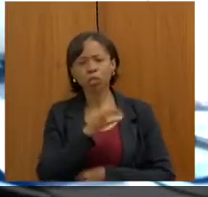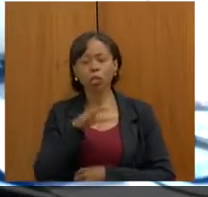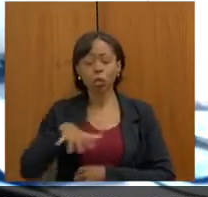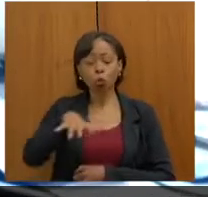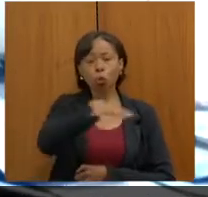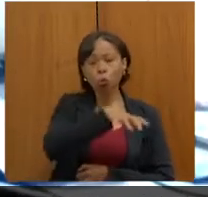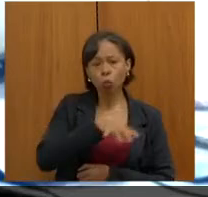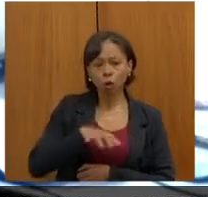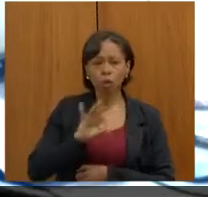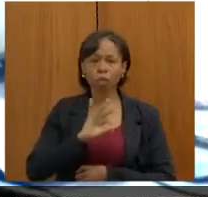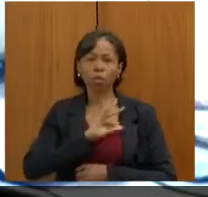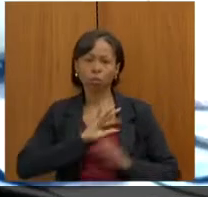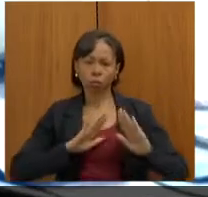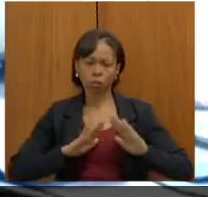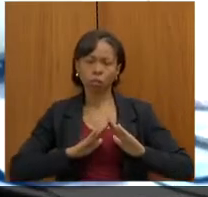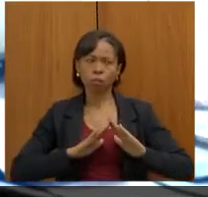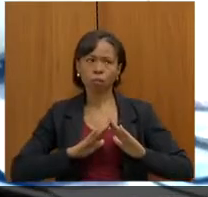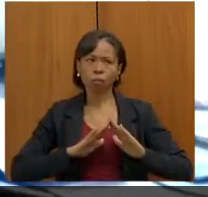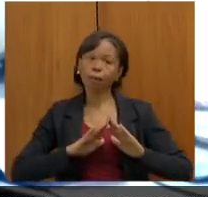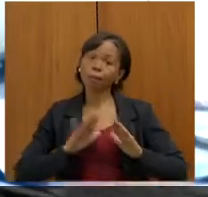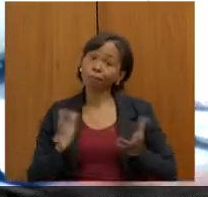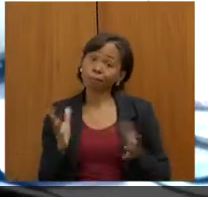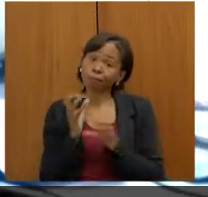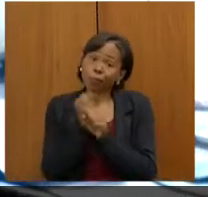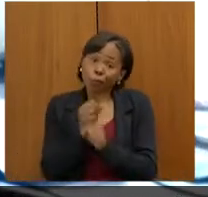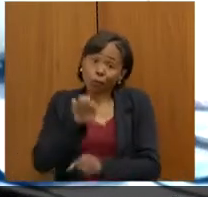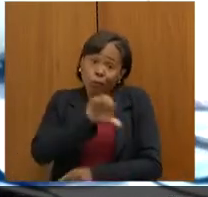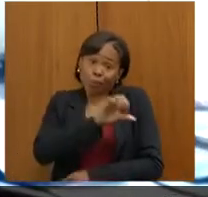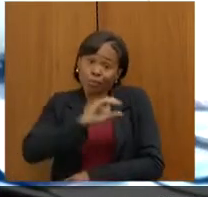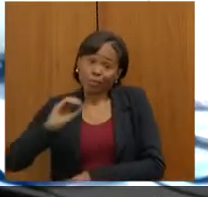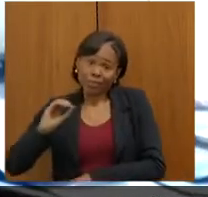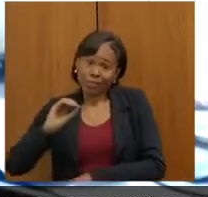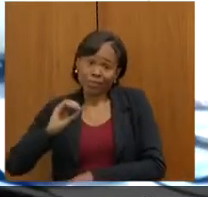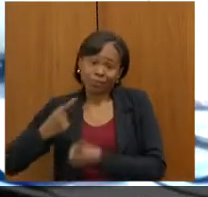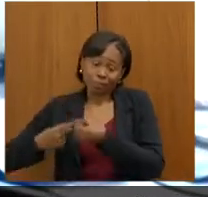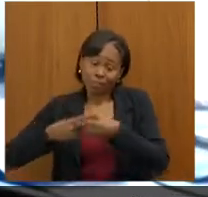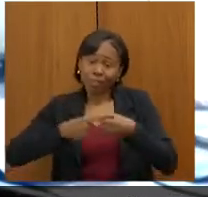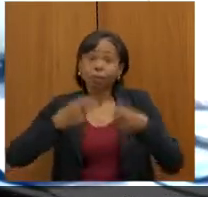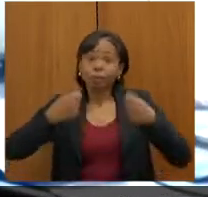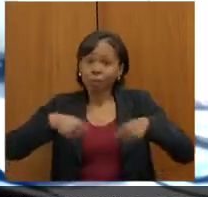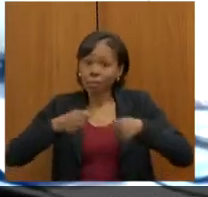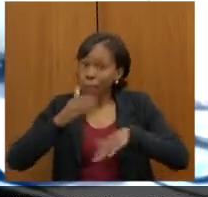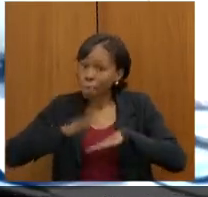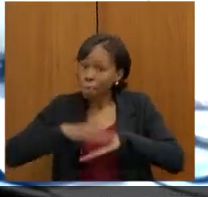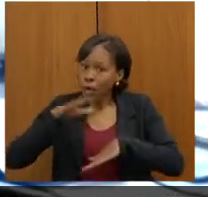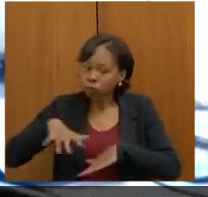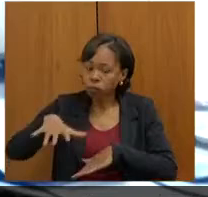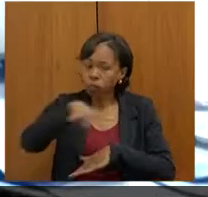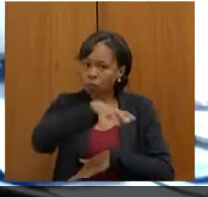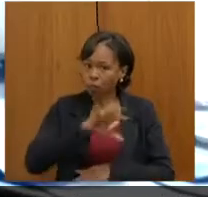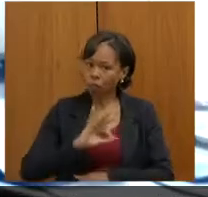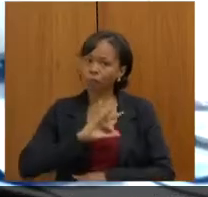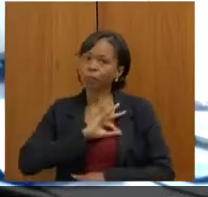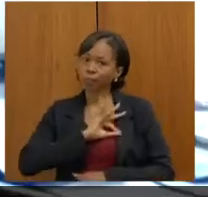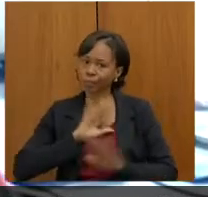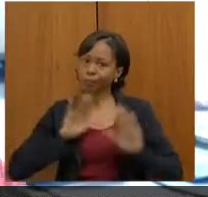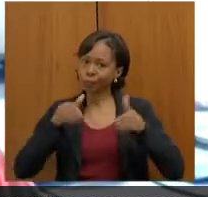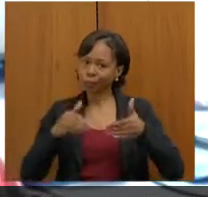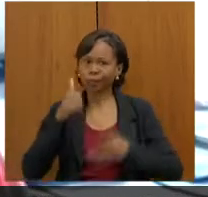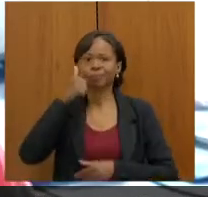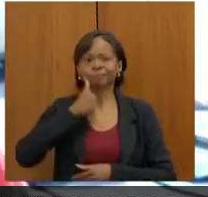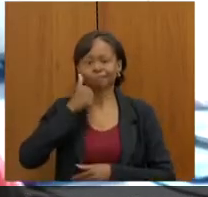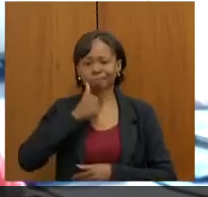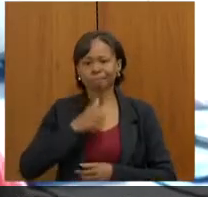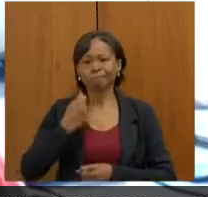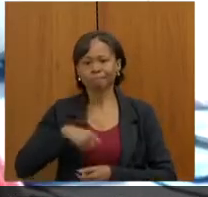mundo nosso tempo muito simples a gente tá não demais delegar a é isso